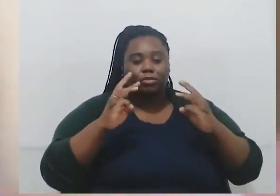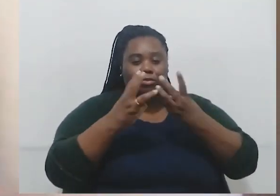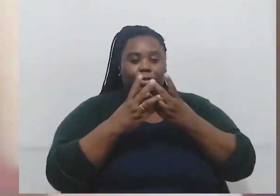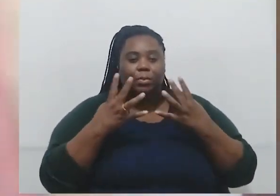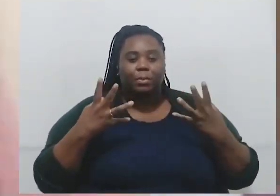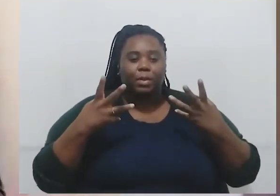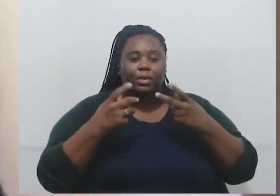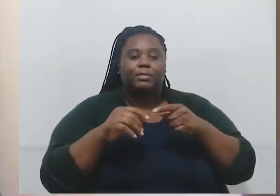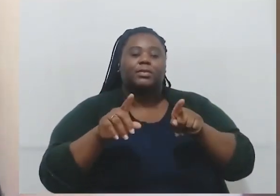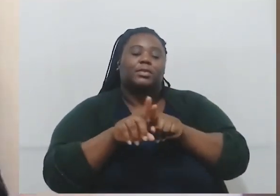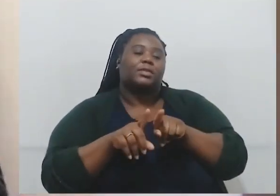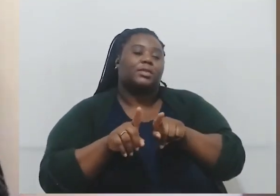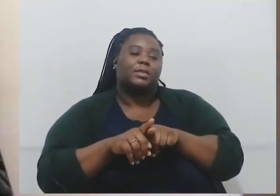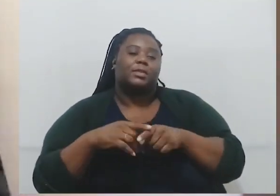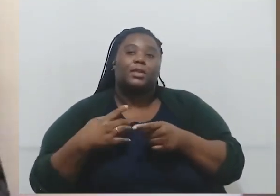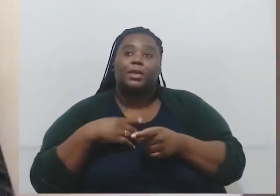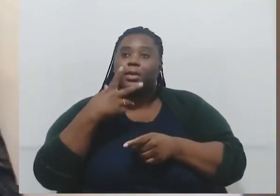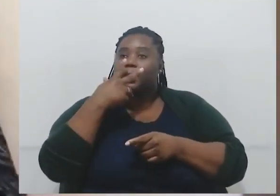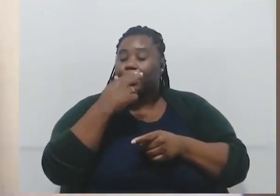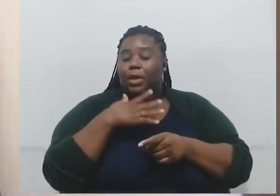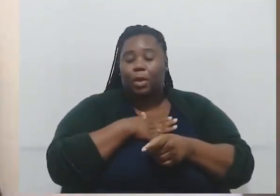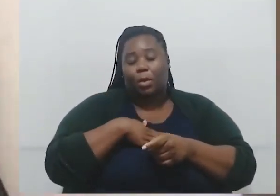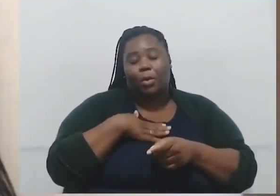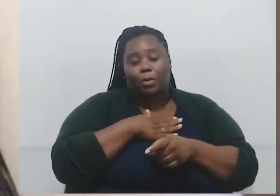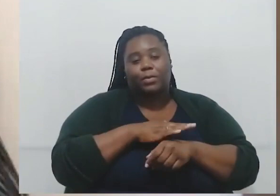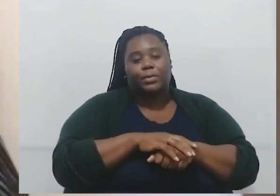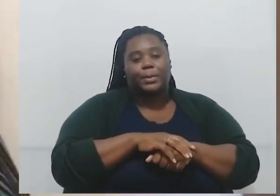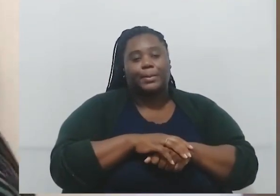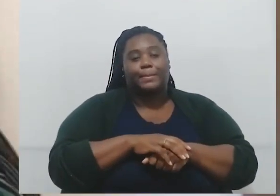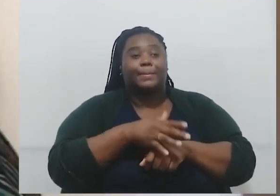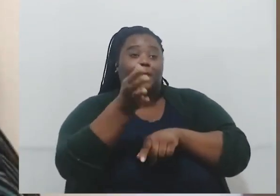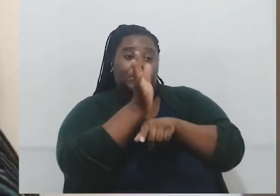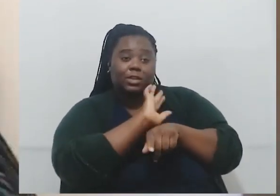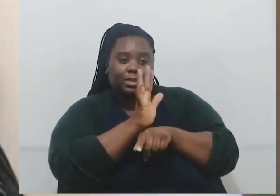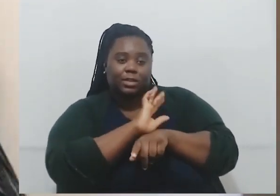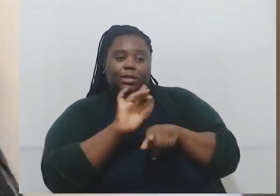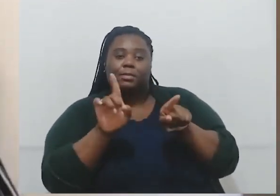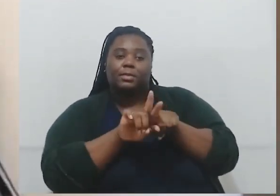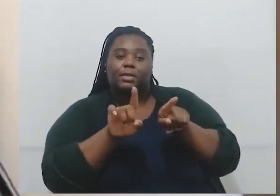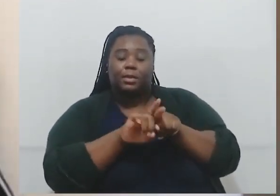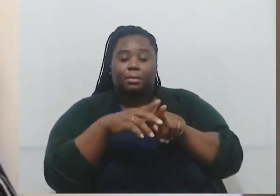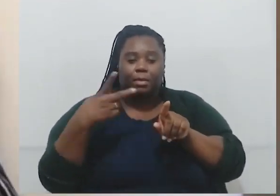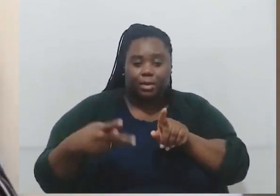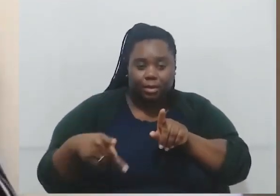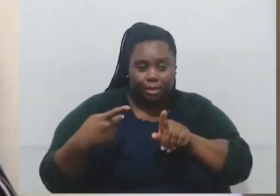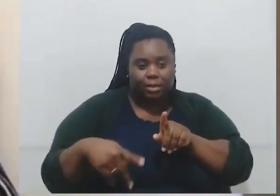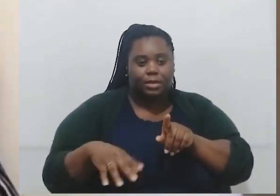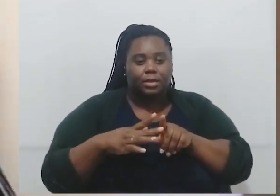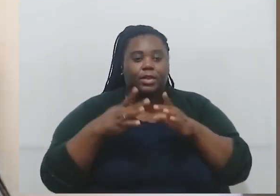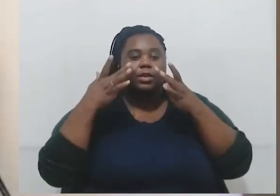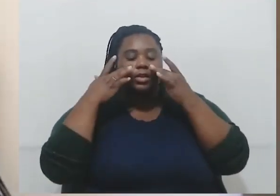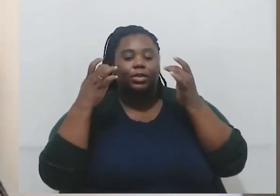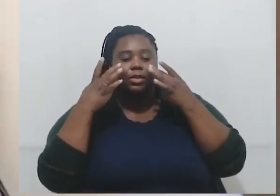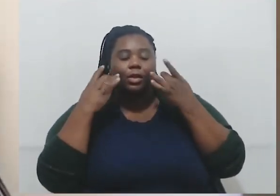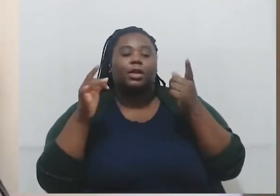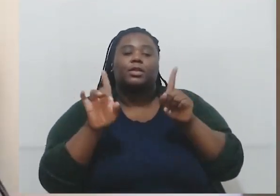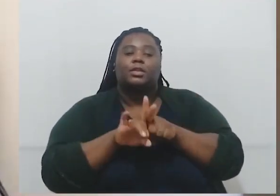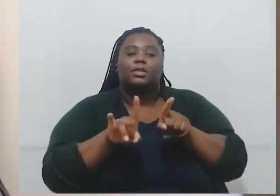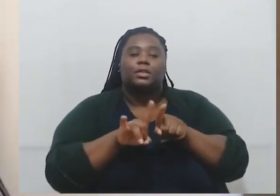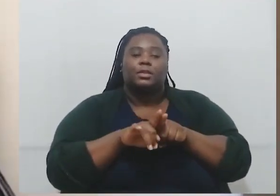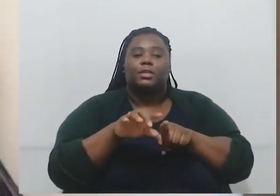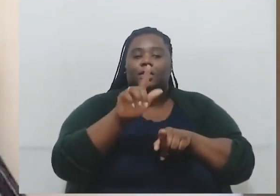tem bem uma pegada que eu gosto muito. De cinema nacional, assim, e de teatro também. Eu acho que